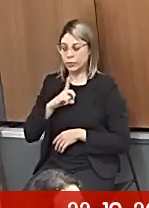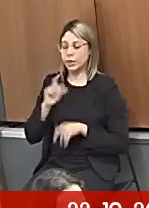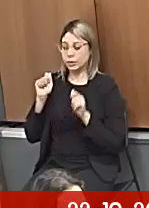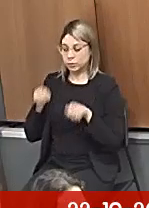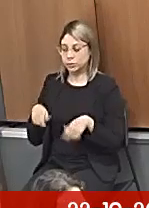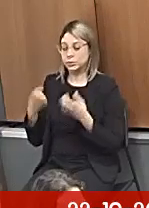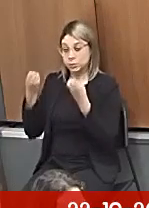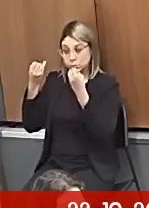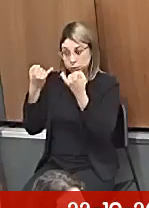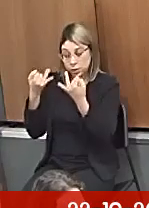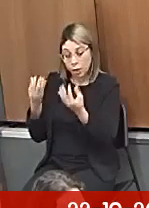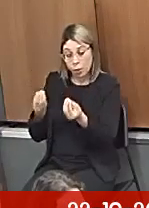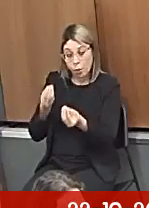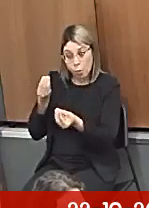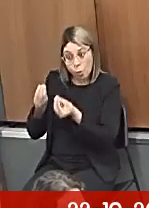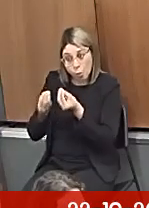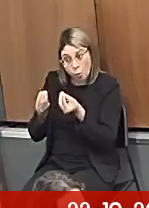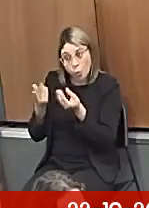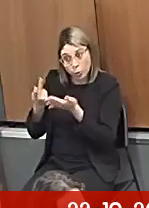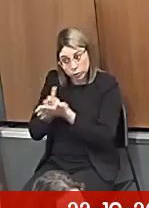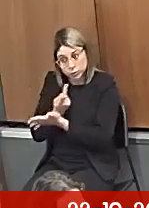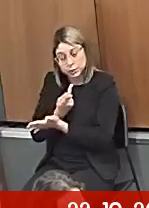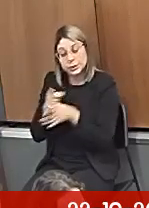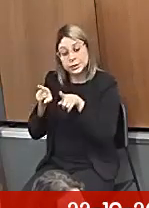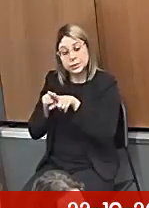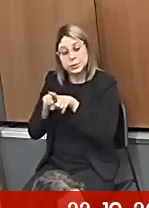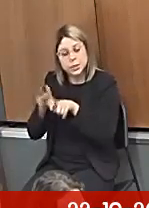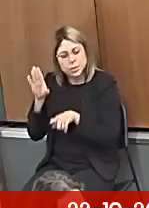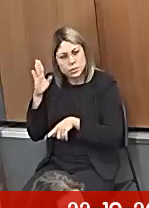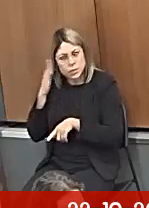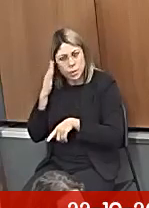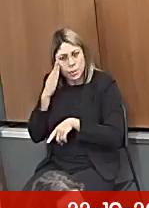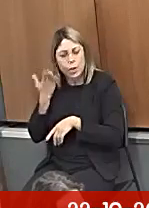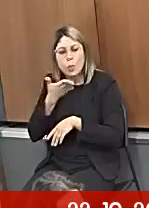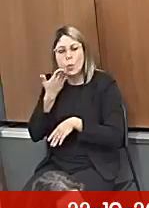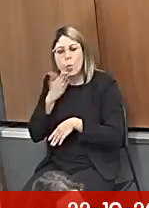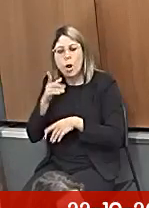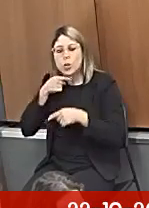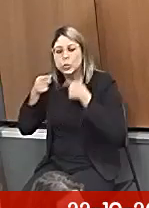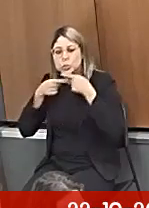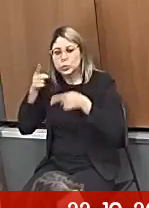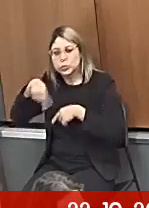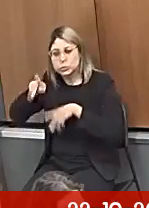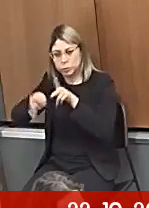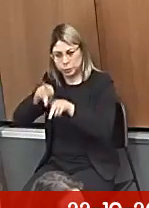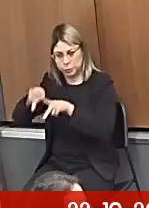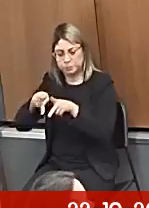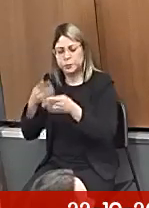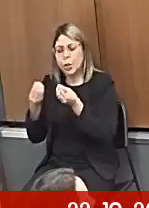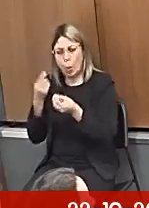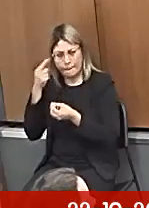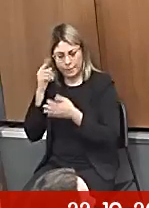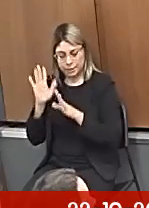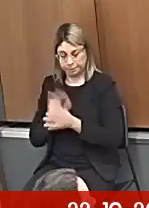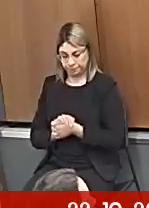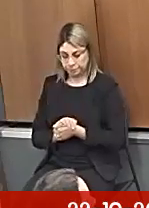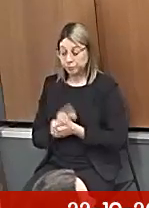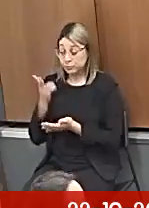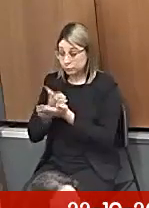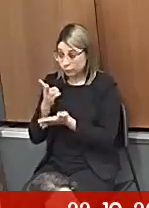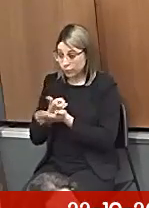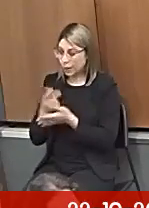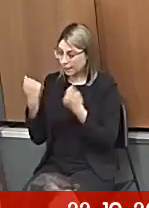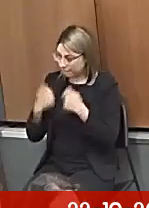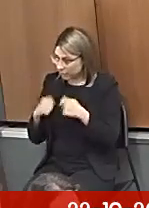a formatação desse fórum e ouvir as dúvidas da população. E aí, como que a gente pensou nessa formatação? Sempre ter